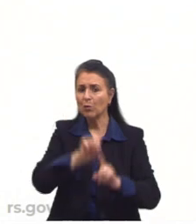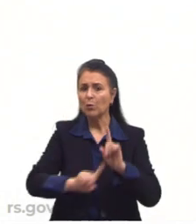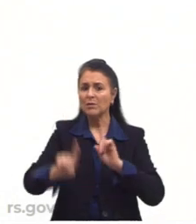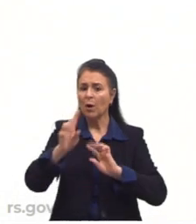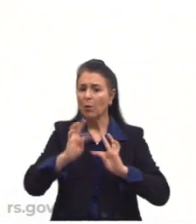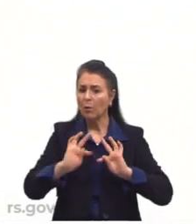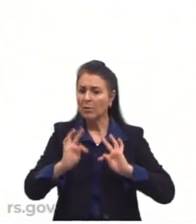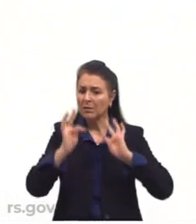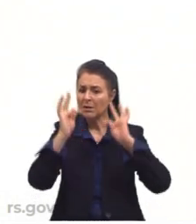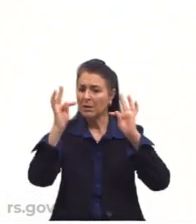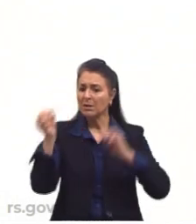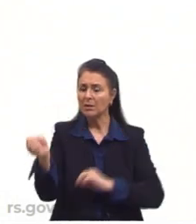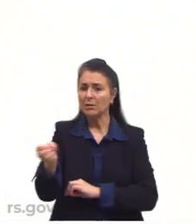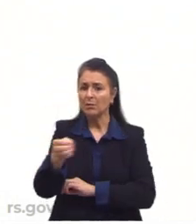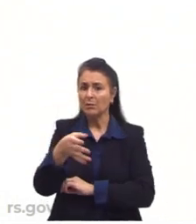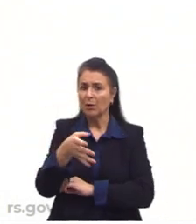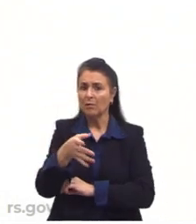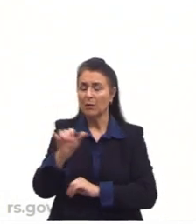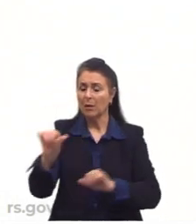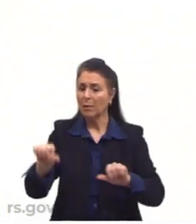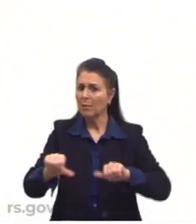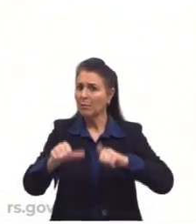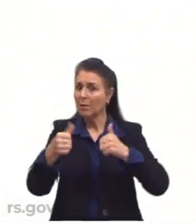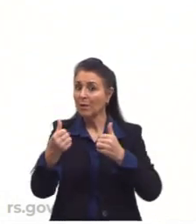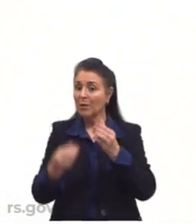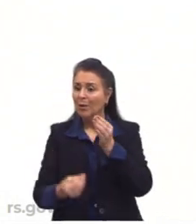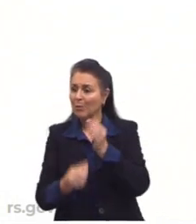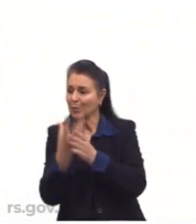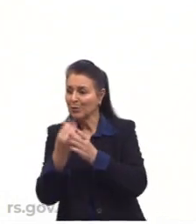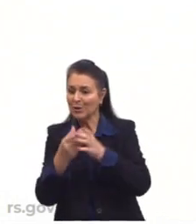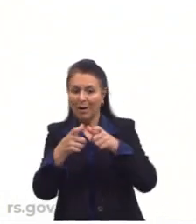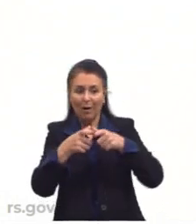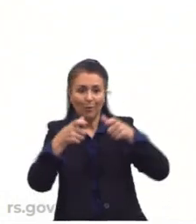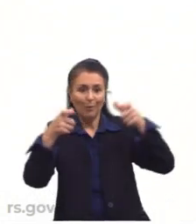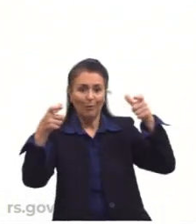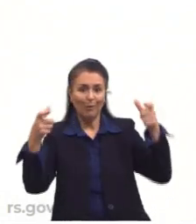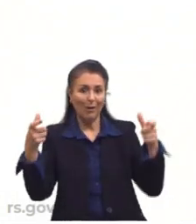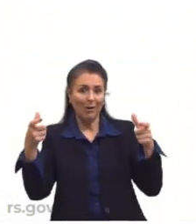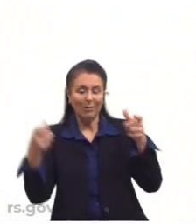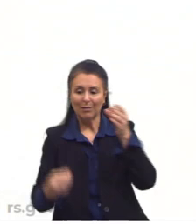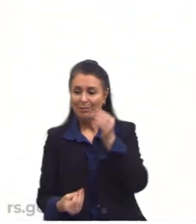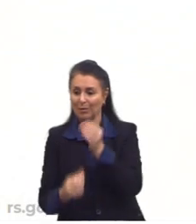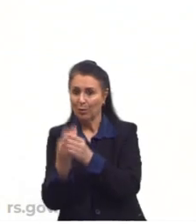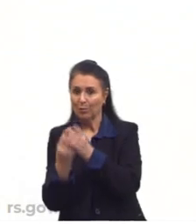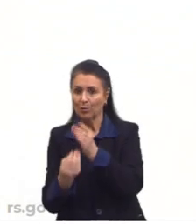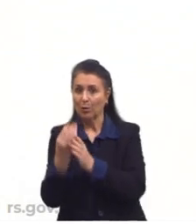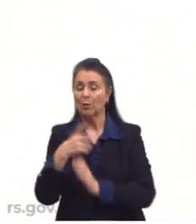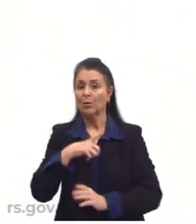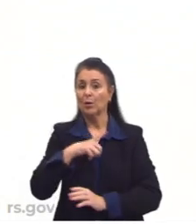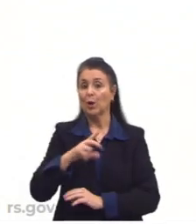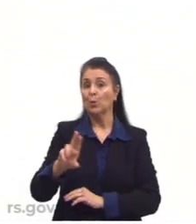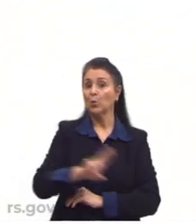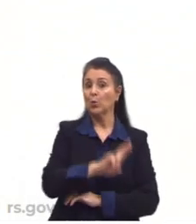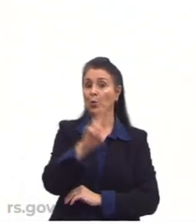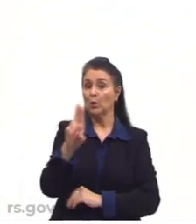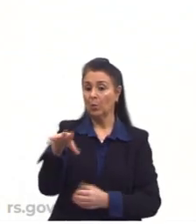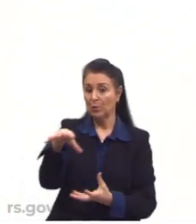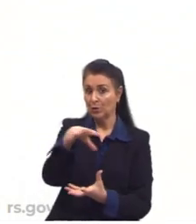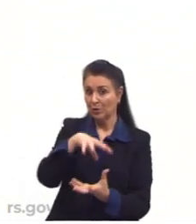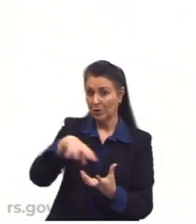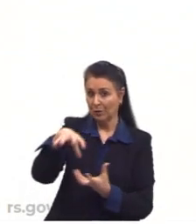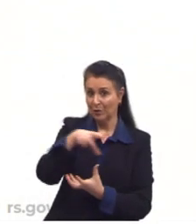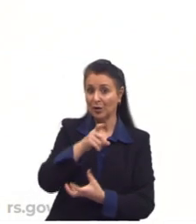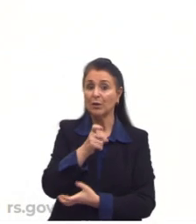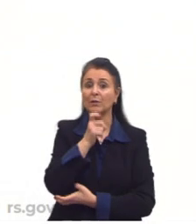técnicas novas técnicas né melhorar a produtividade aumentar sua produtividade recebe esse nome de revolução gurizada a gente